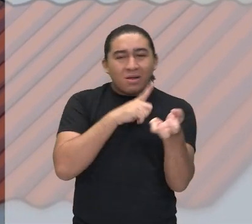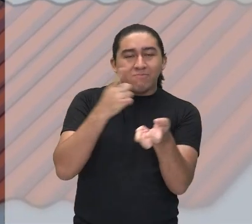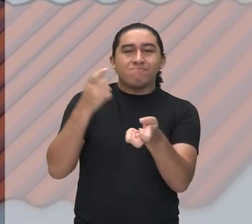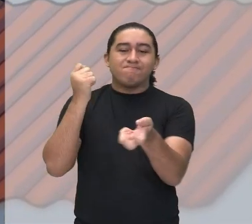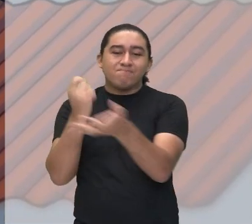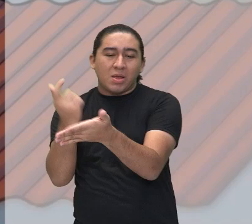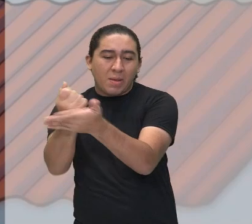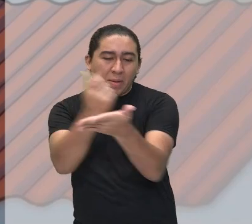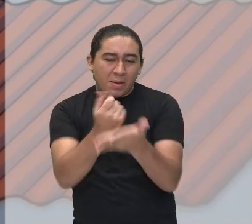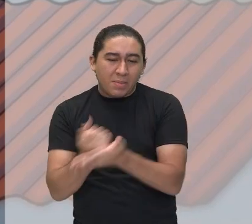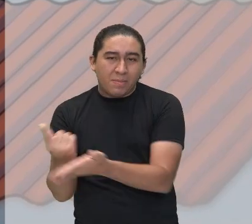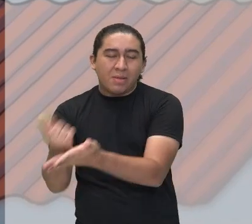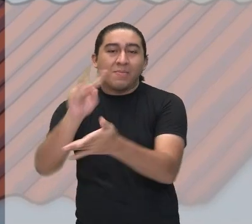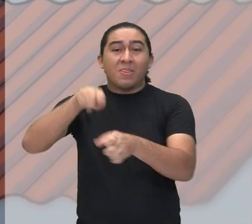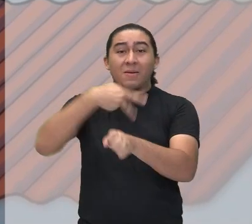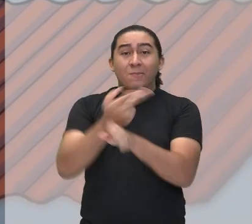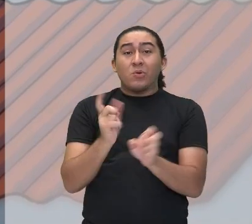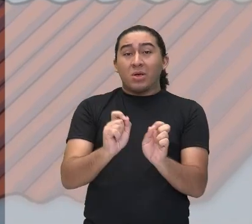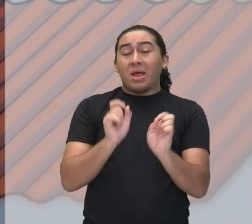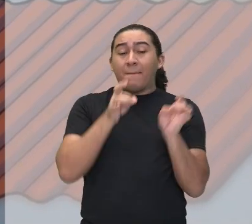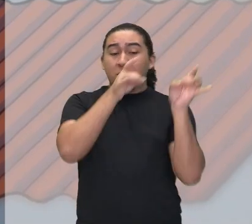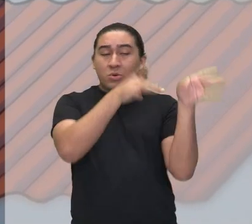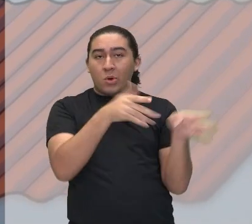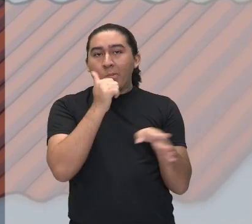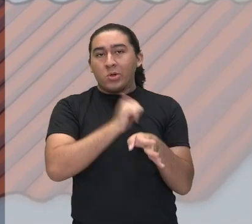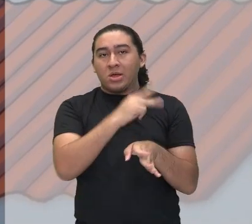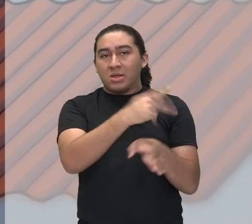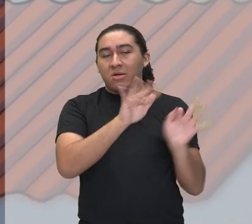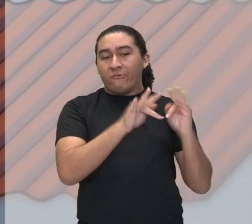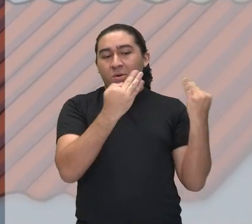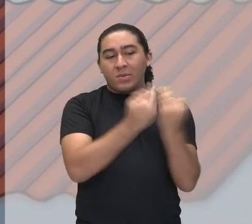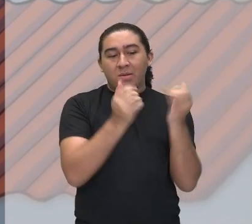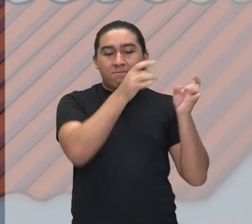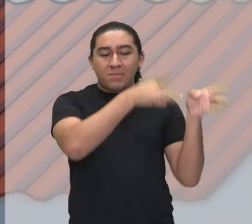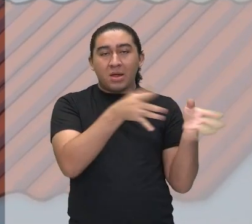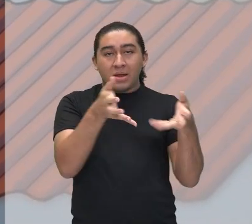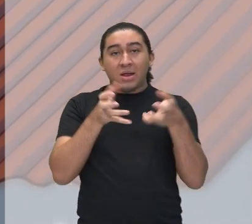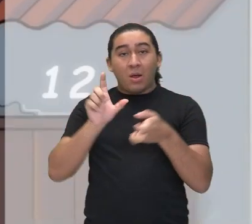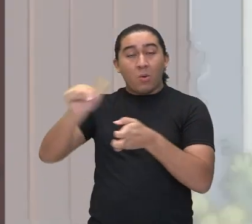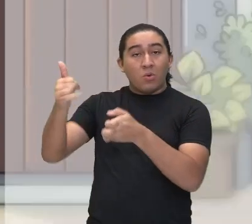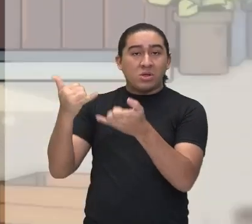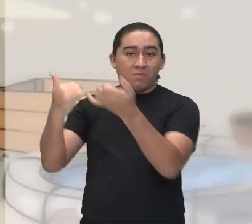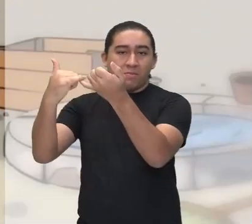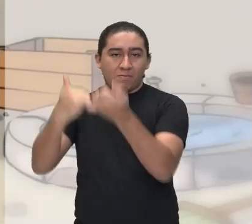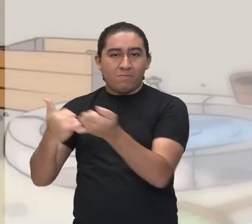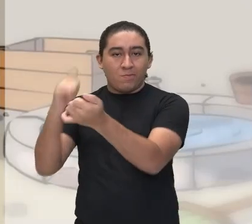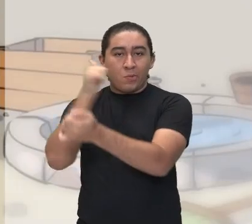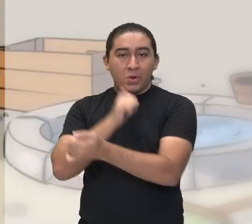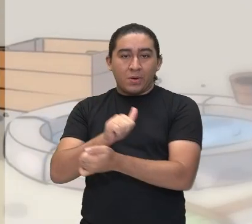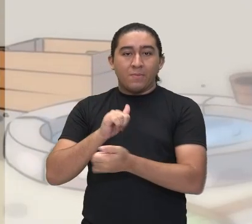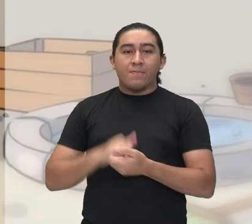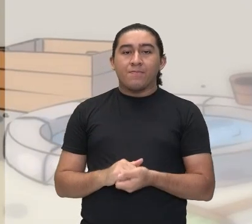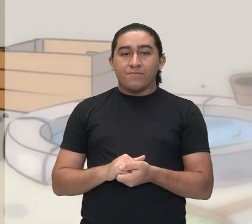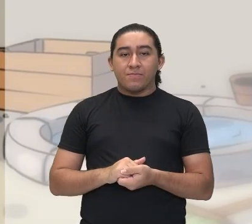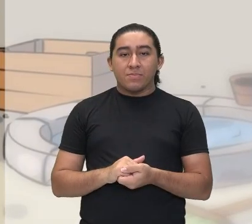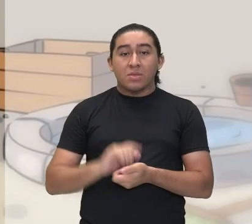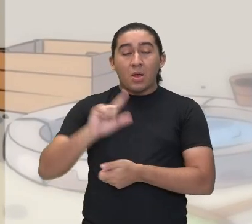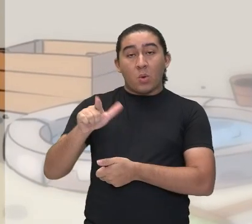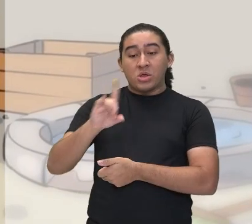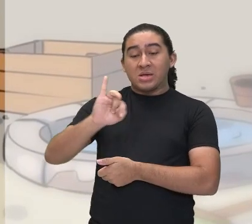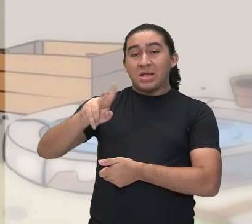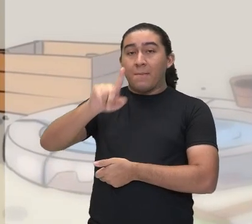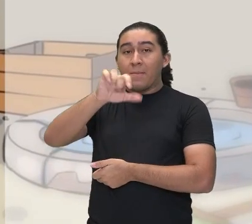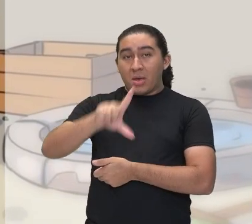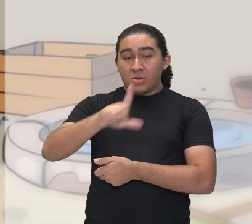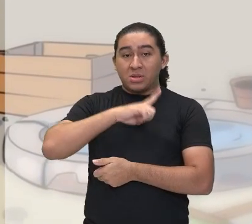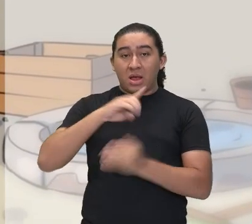que devia e, no fim, abandonou a esposa e a filha para ficar com a baiana. A viúva, Dona Isabel, da